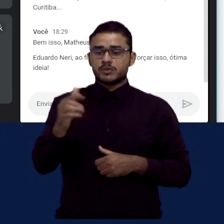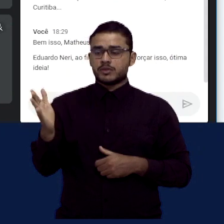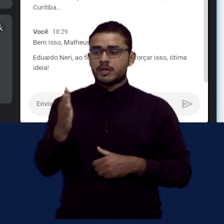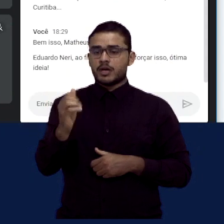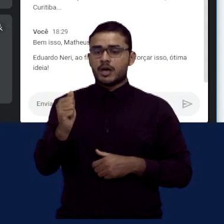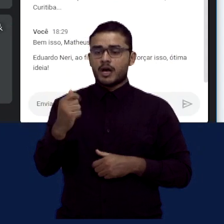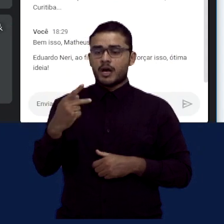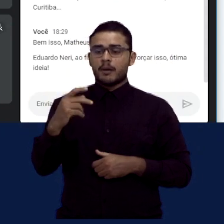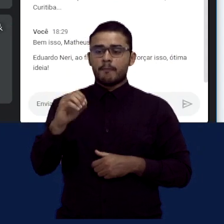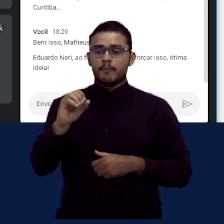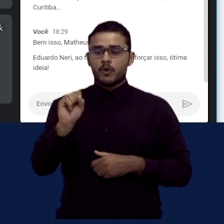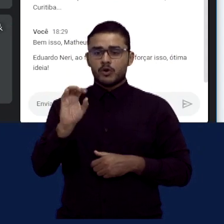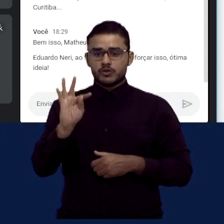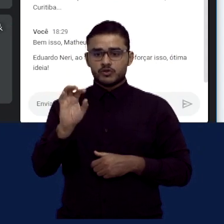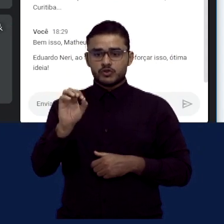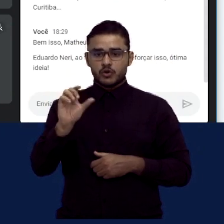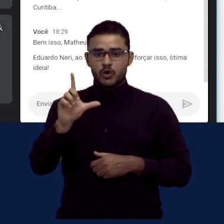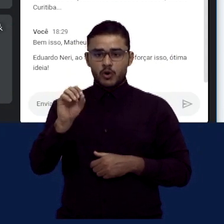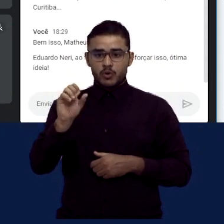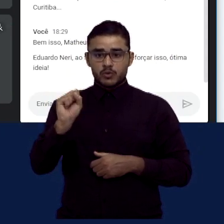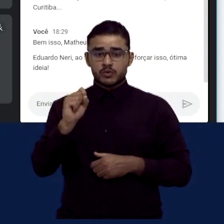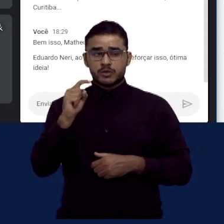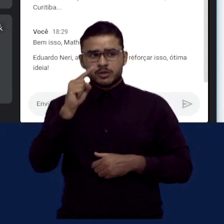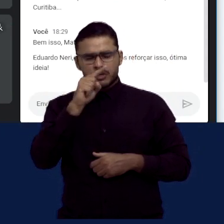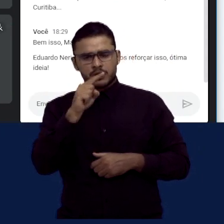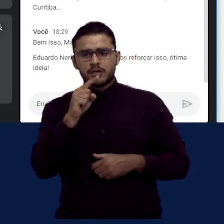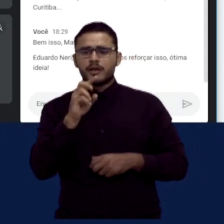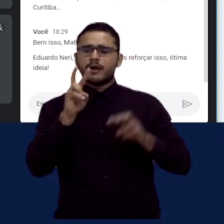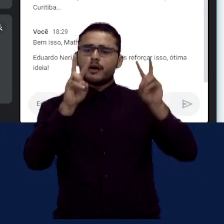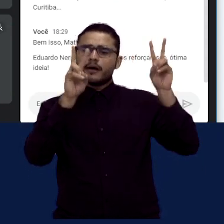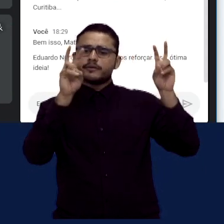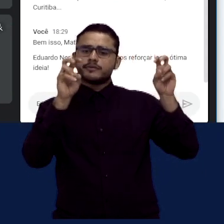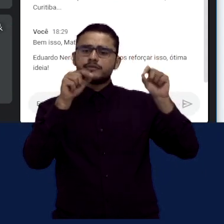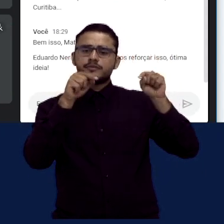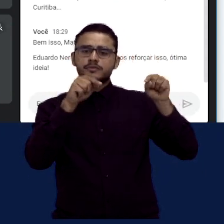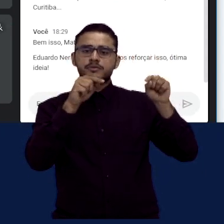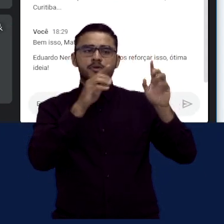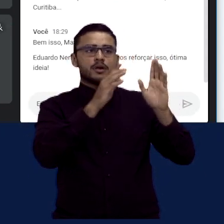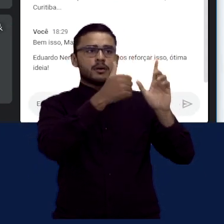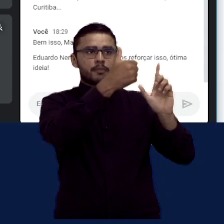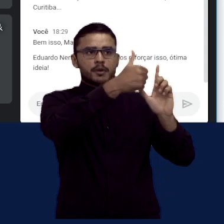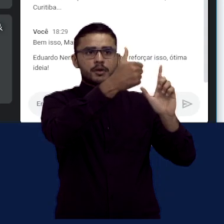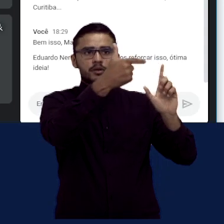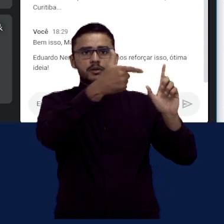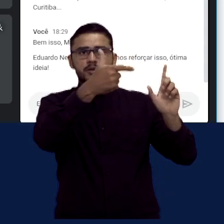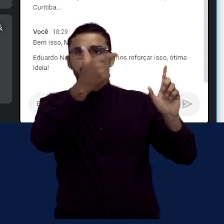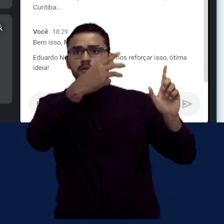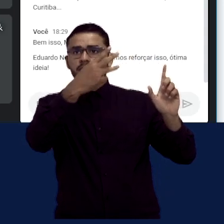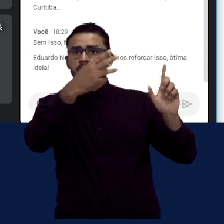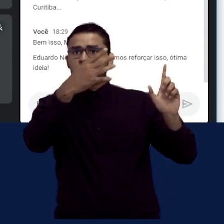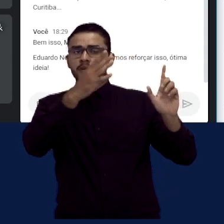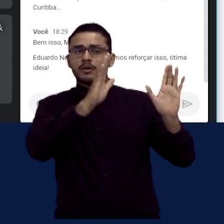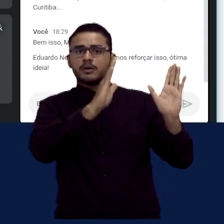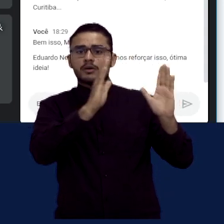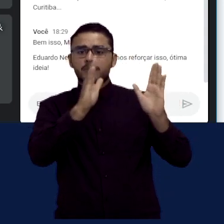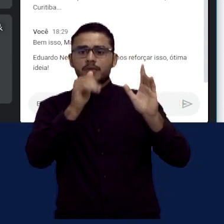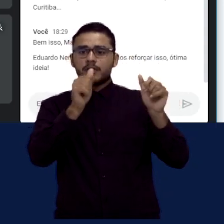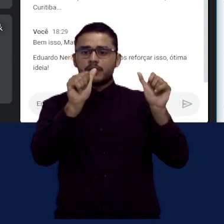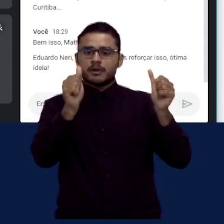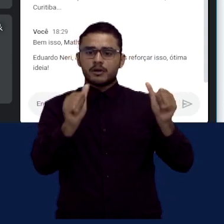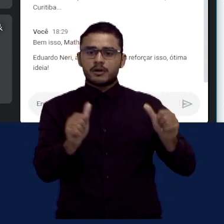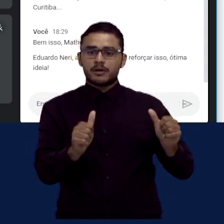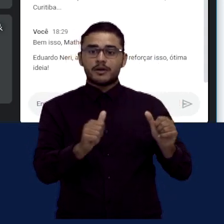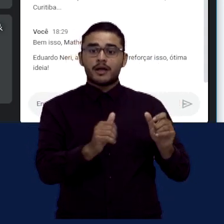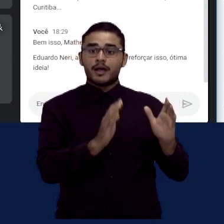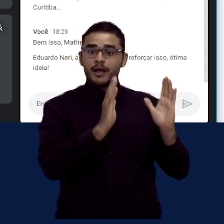seguir. Esse caminho a se seguir, né, como são, de alguma maneira, imagens